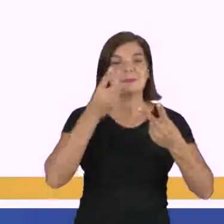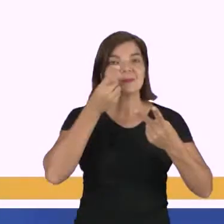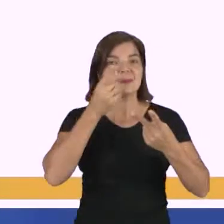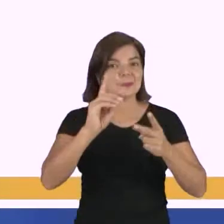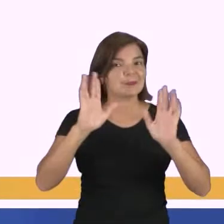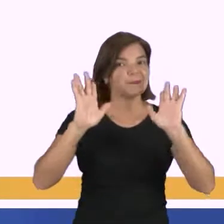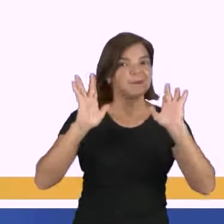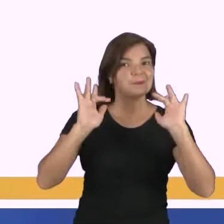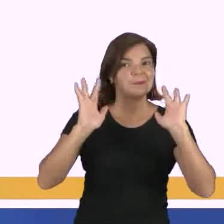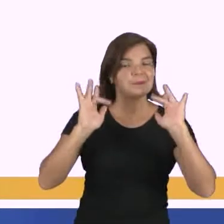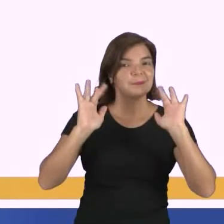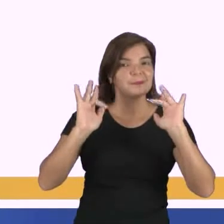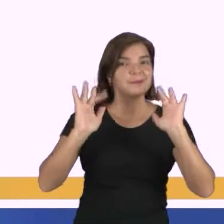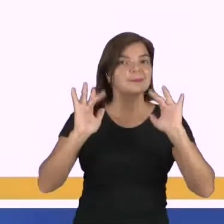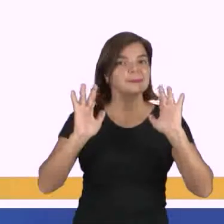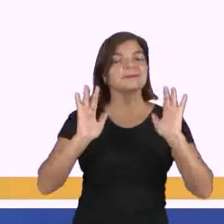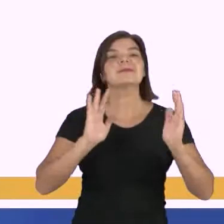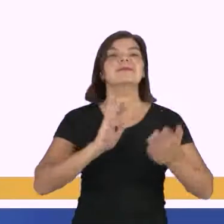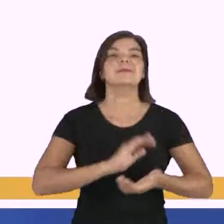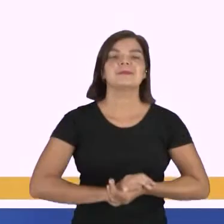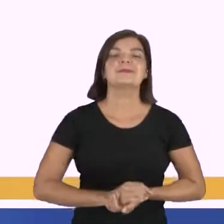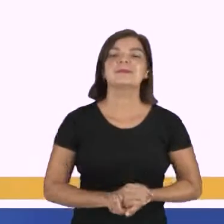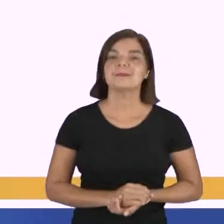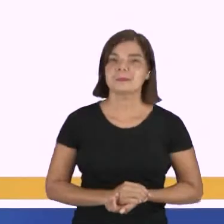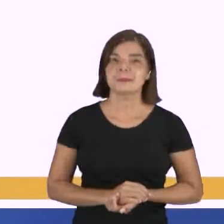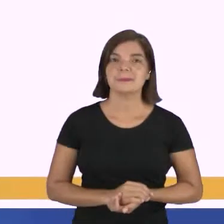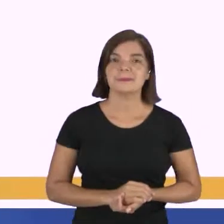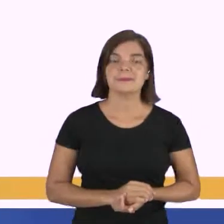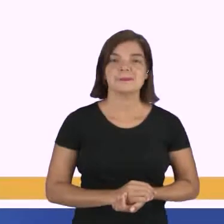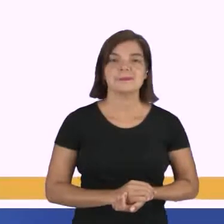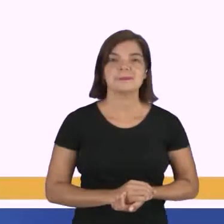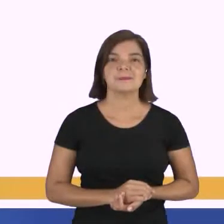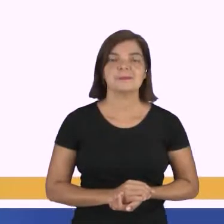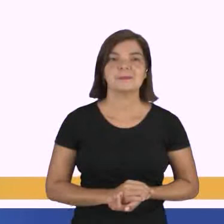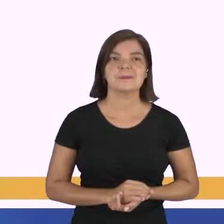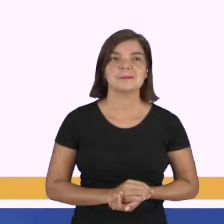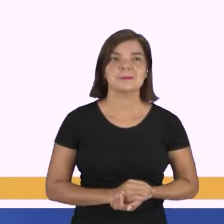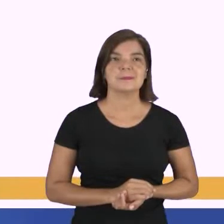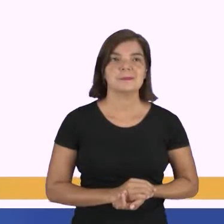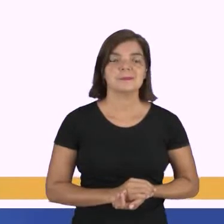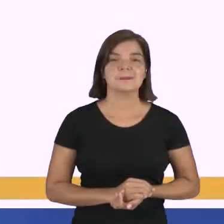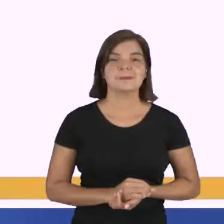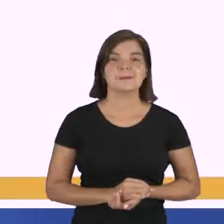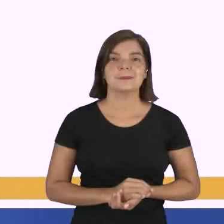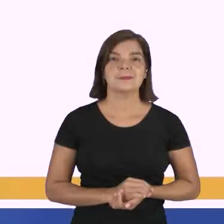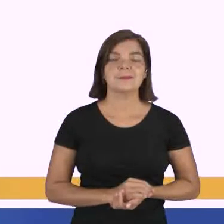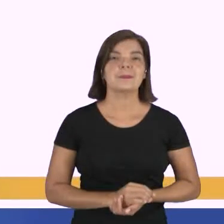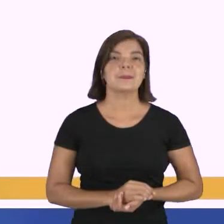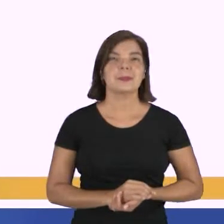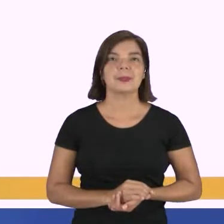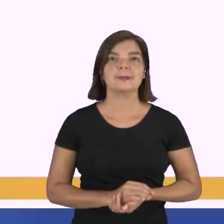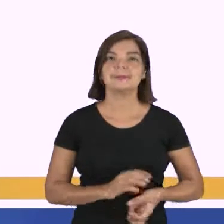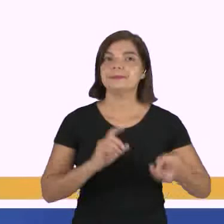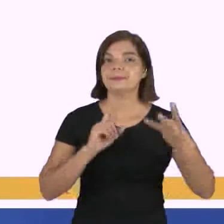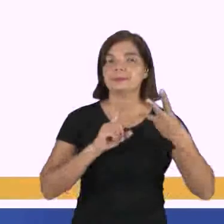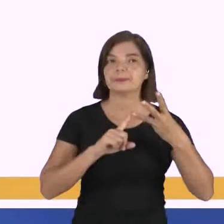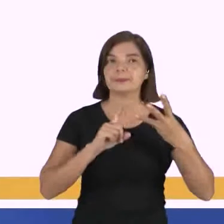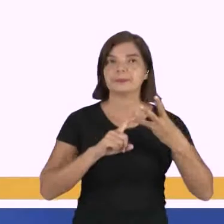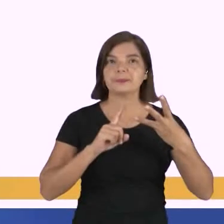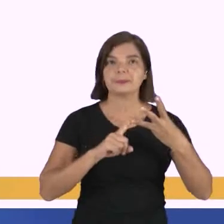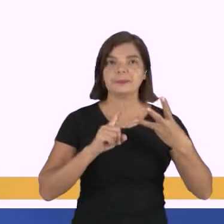do Valentine's Day, que as pessoas comemoram com cartões, né? Em memória lá do bispo São Valentim. A